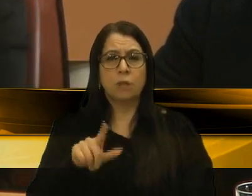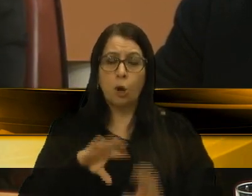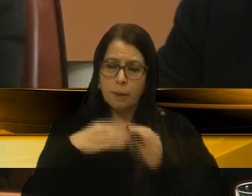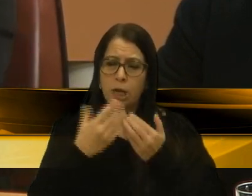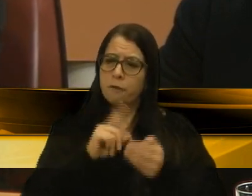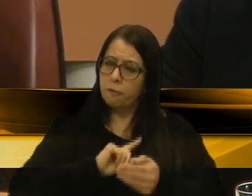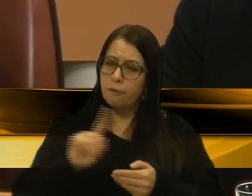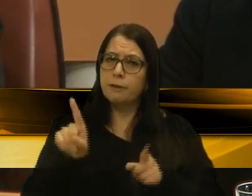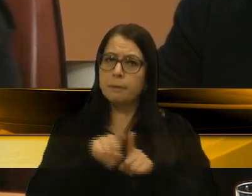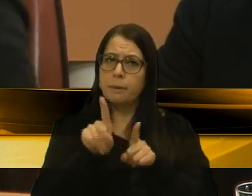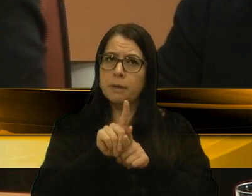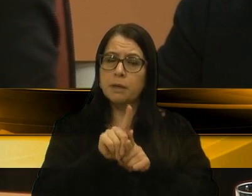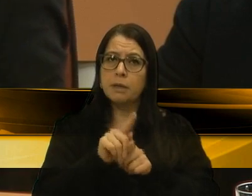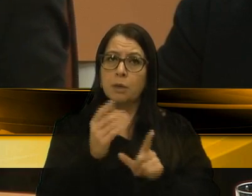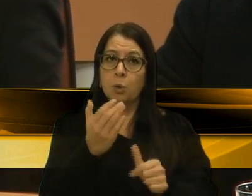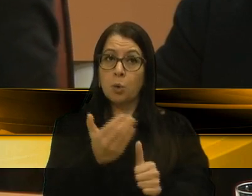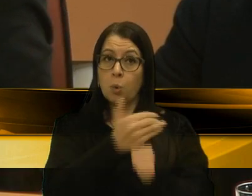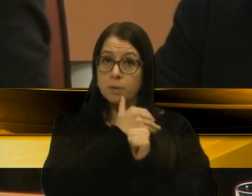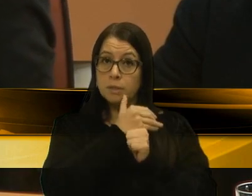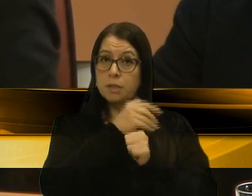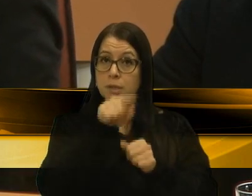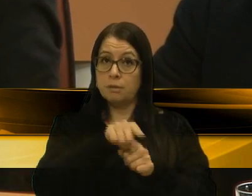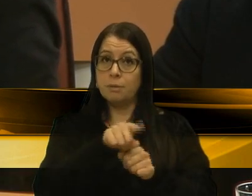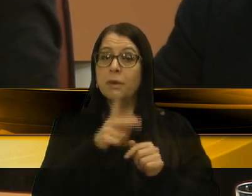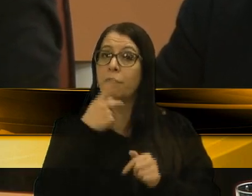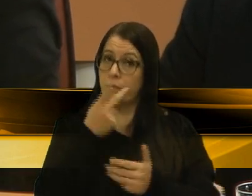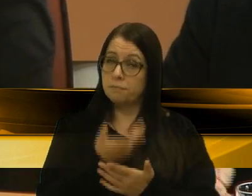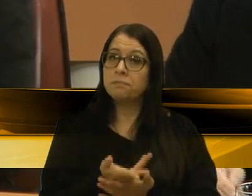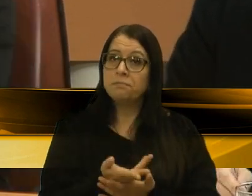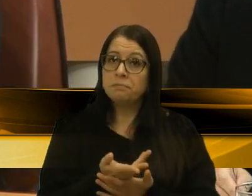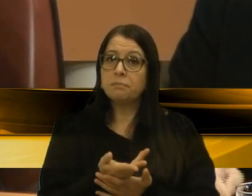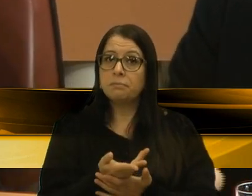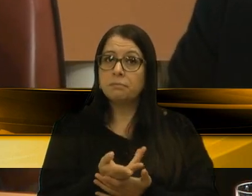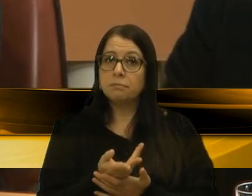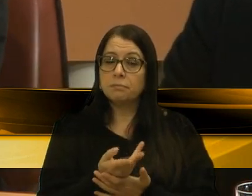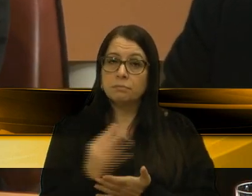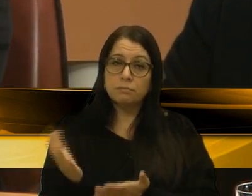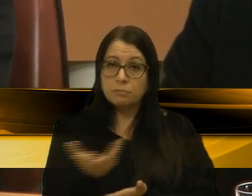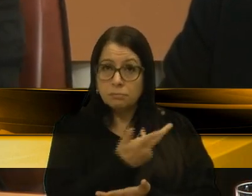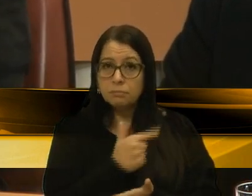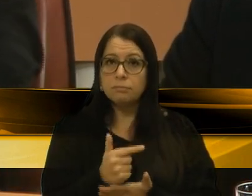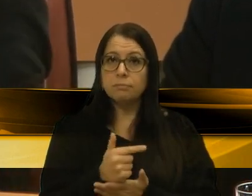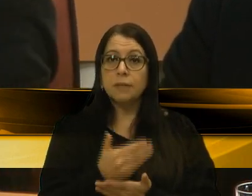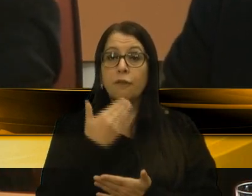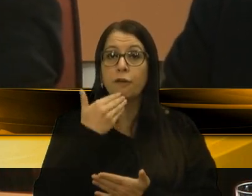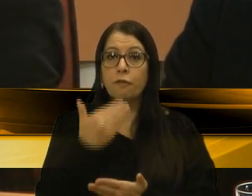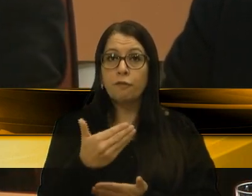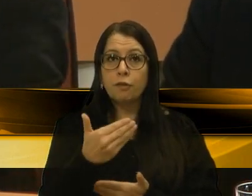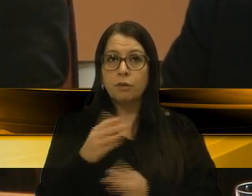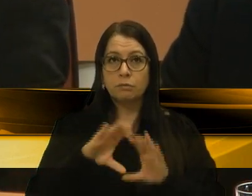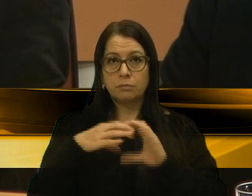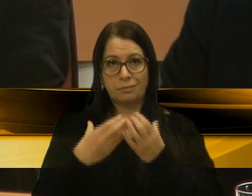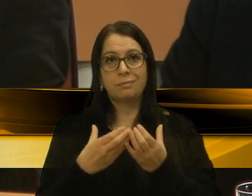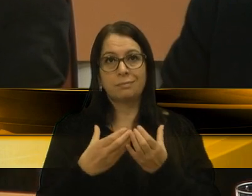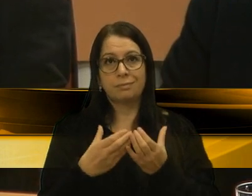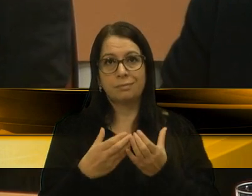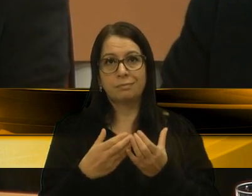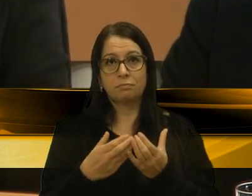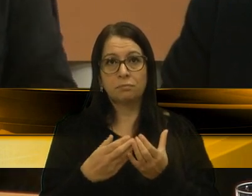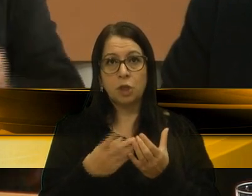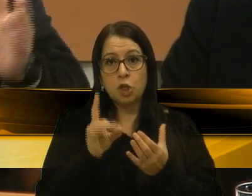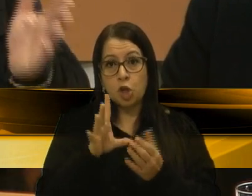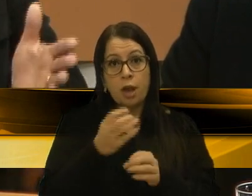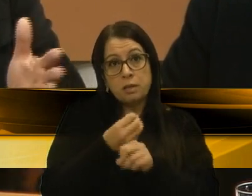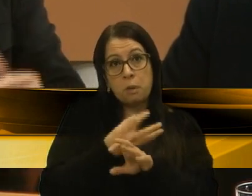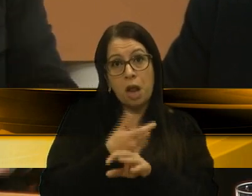também ao Conselho Tutelar, que vai se manifestar, todos estão a favor da comunidade. Só a